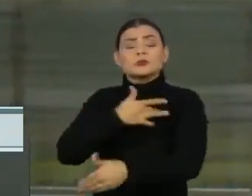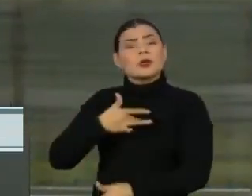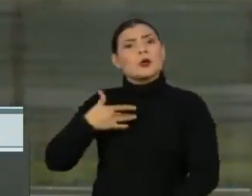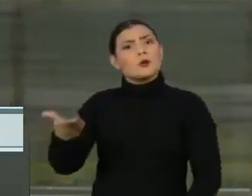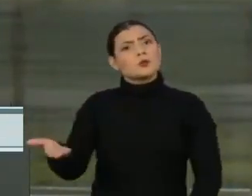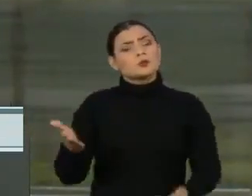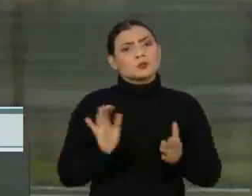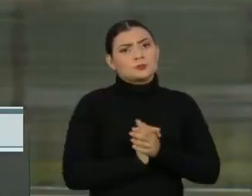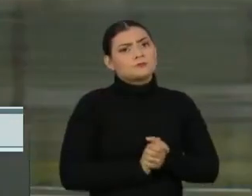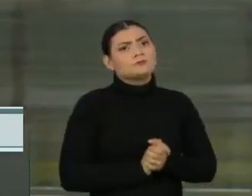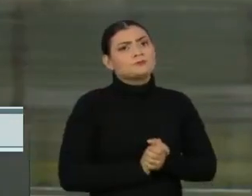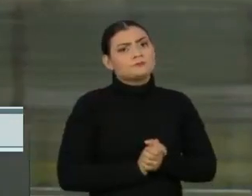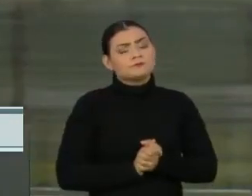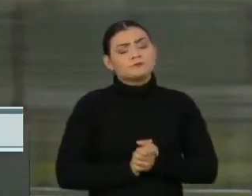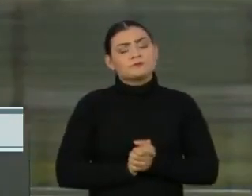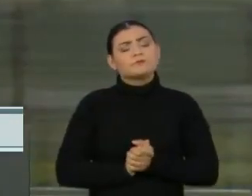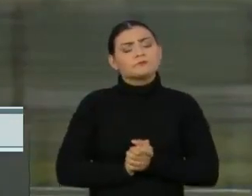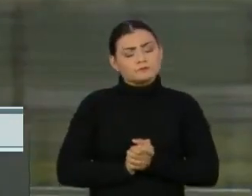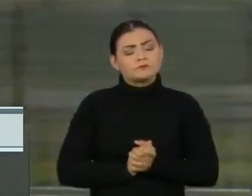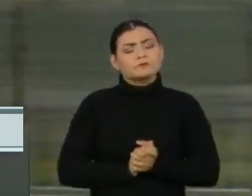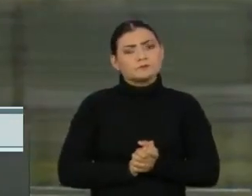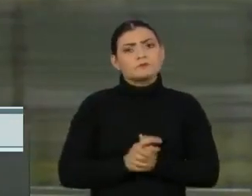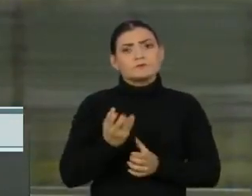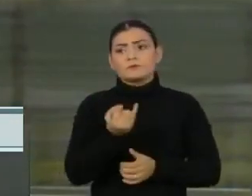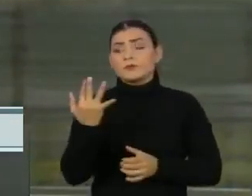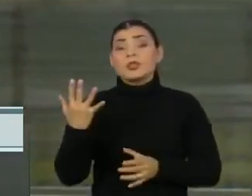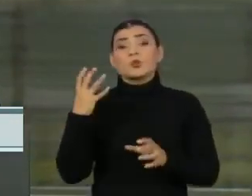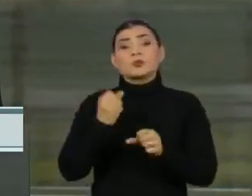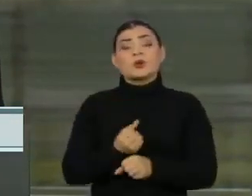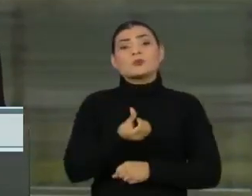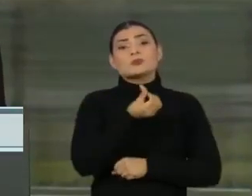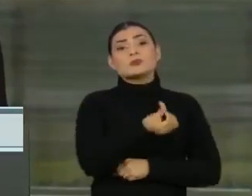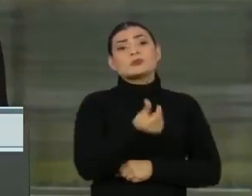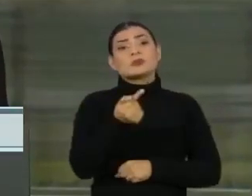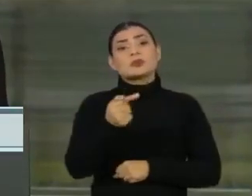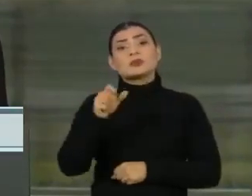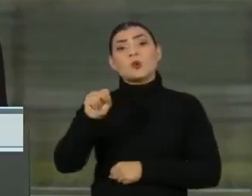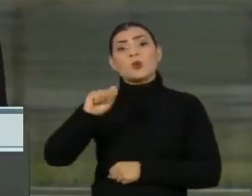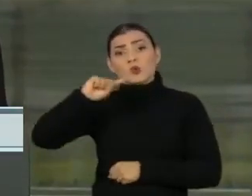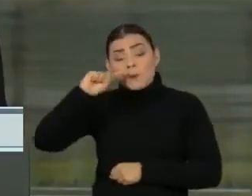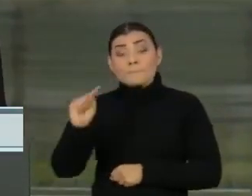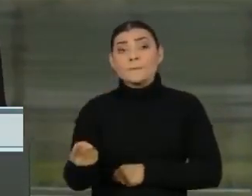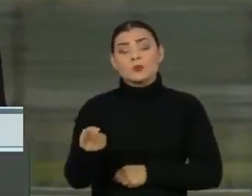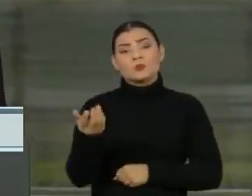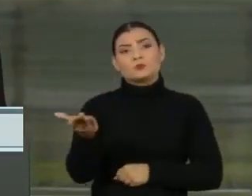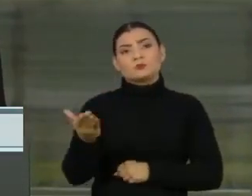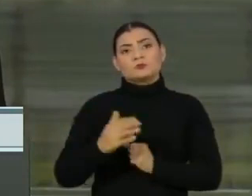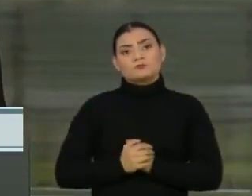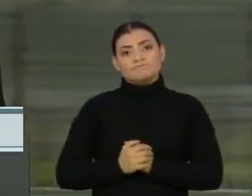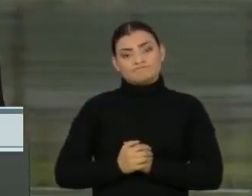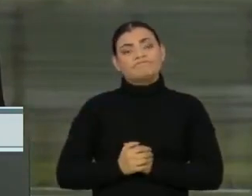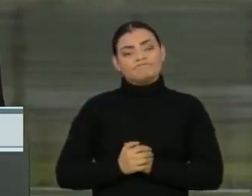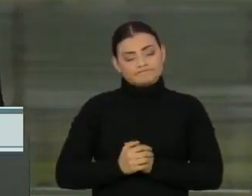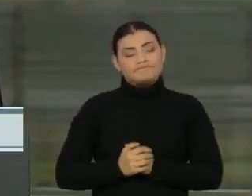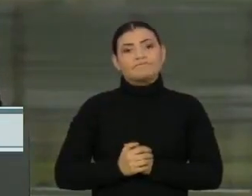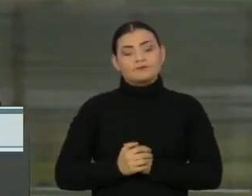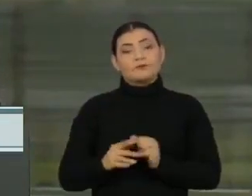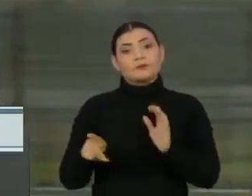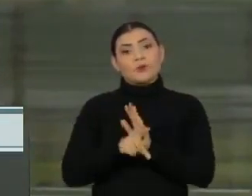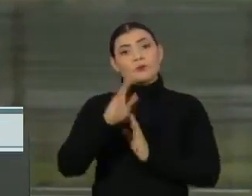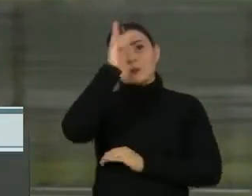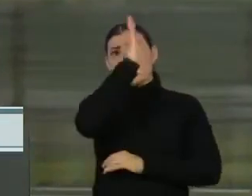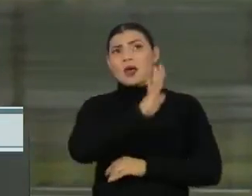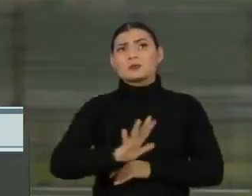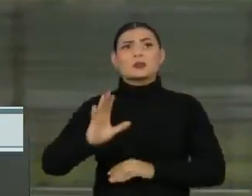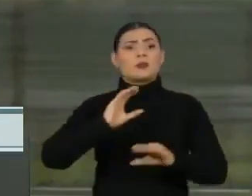da Saúde. Destas, na proporcionalidade, 678 mil são destinadas aos